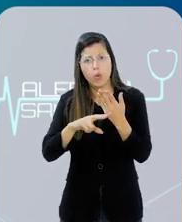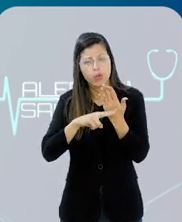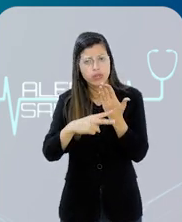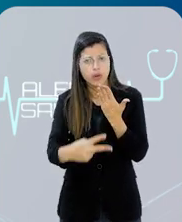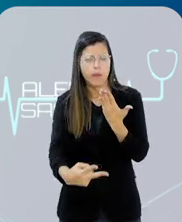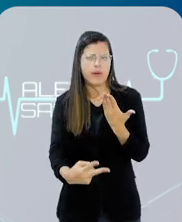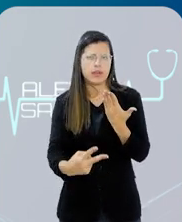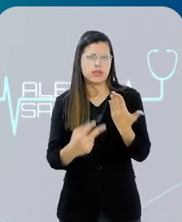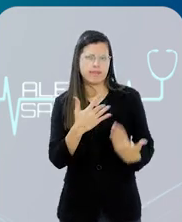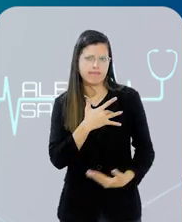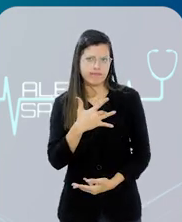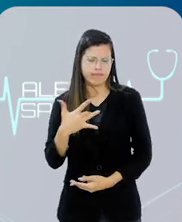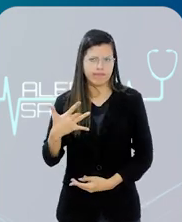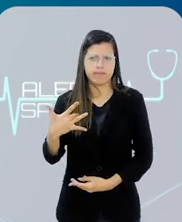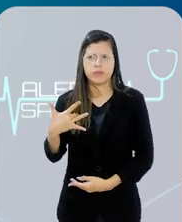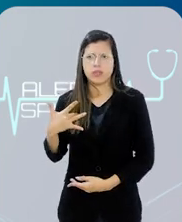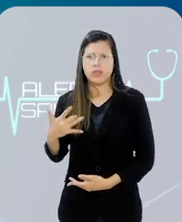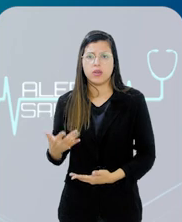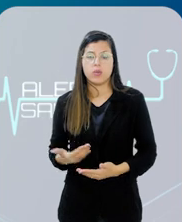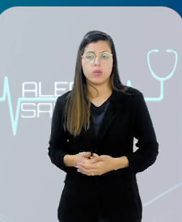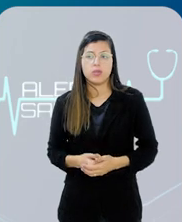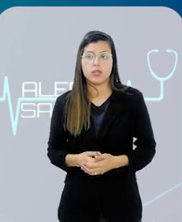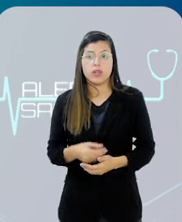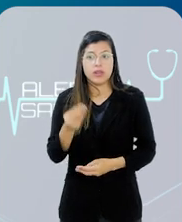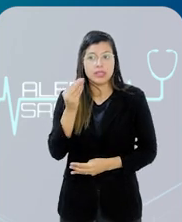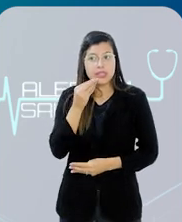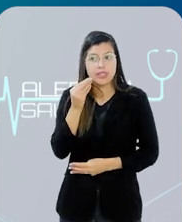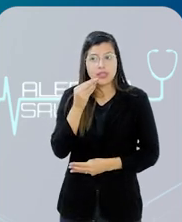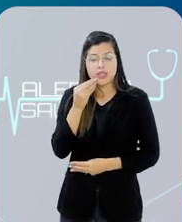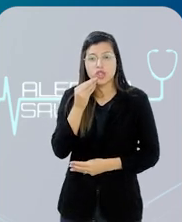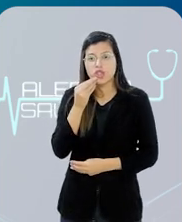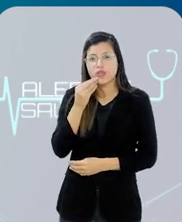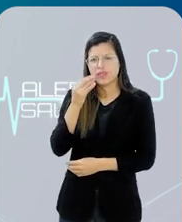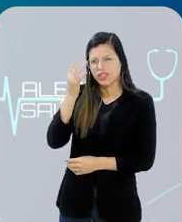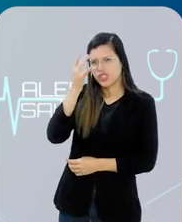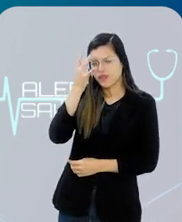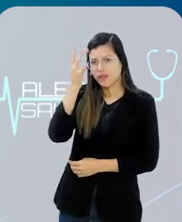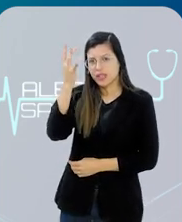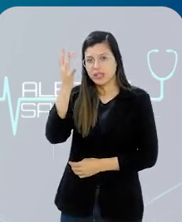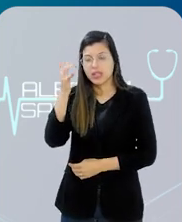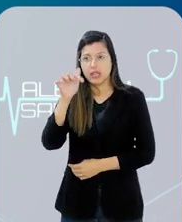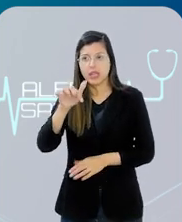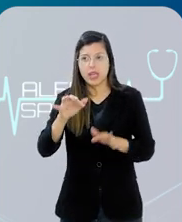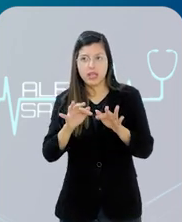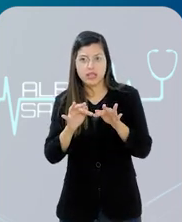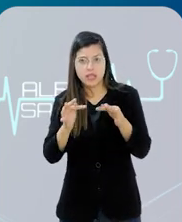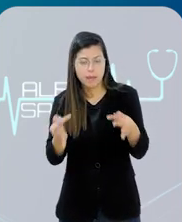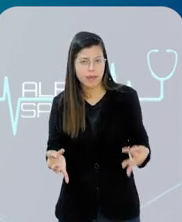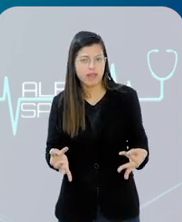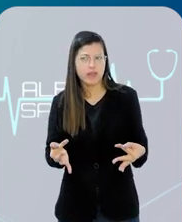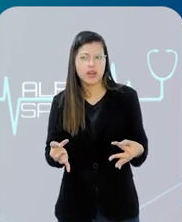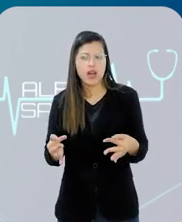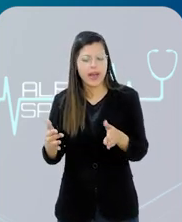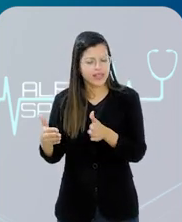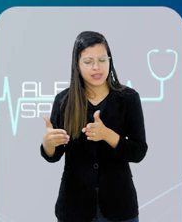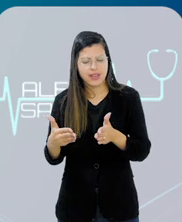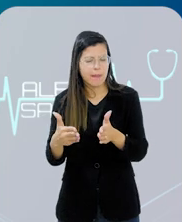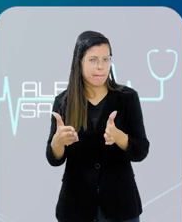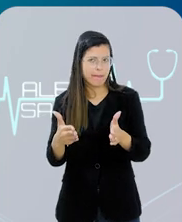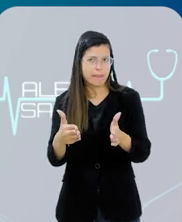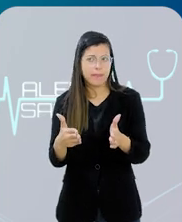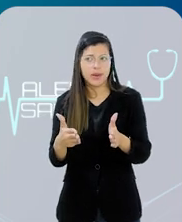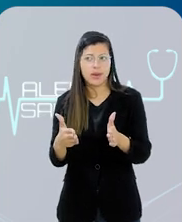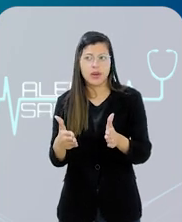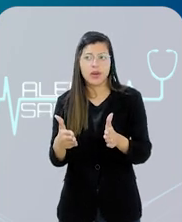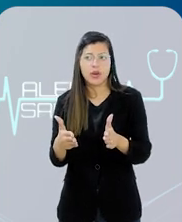a saúde. Então, a tentativa de facilitar esse percorrer desse caminho,